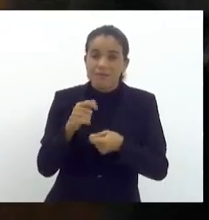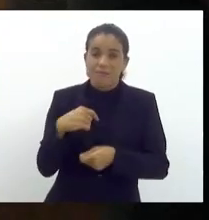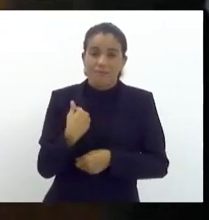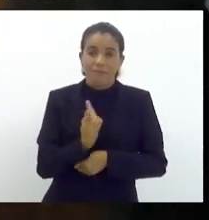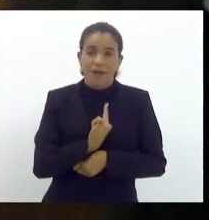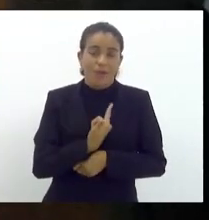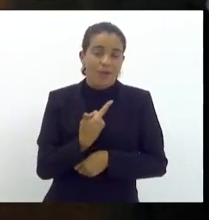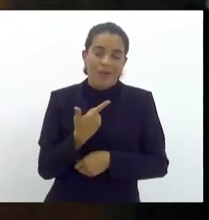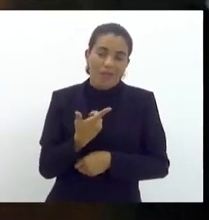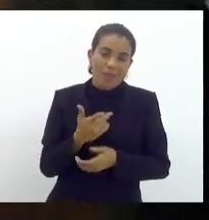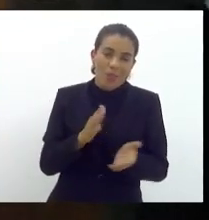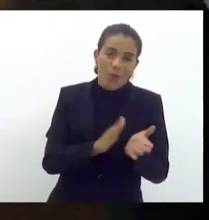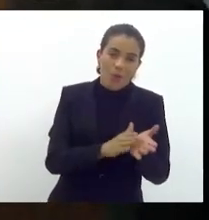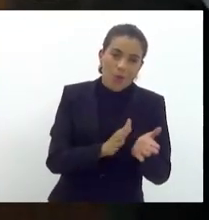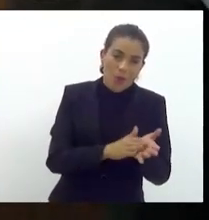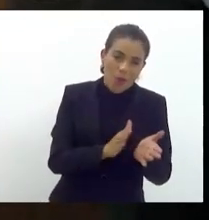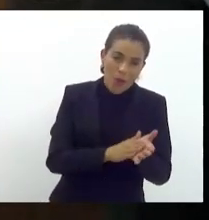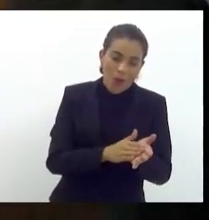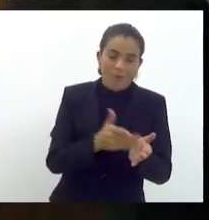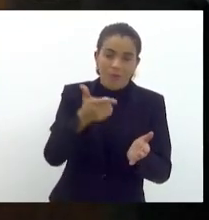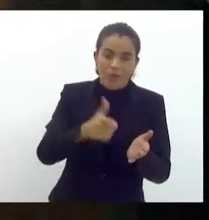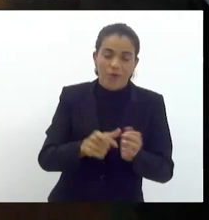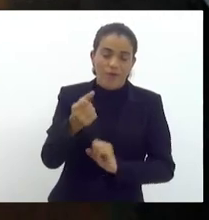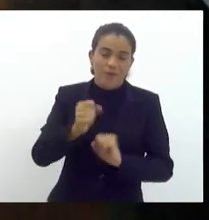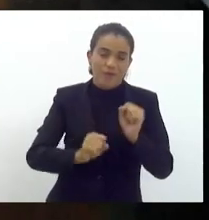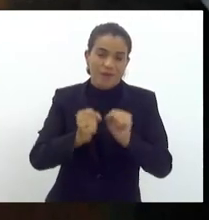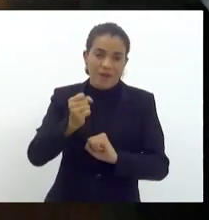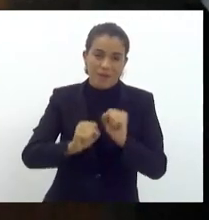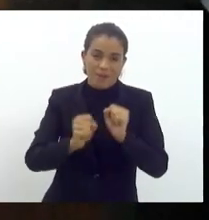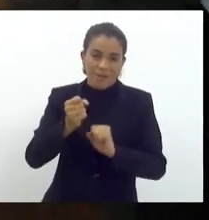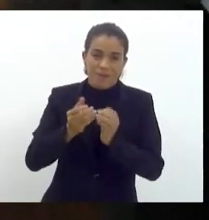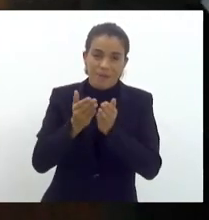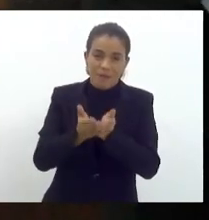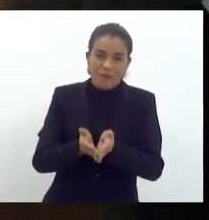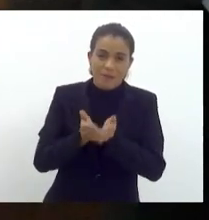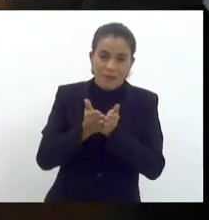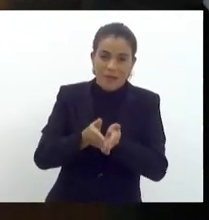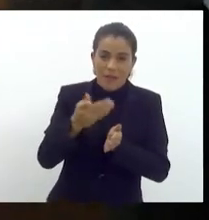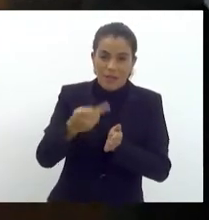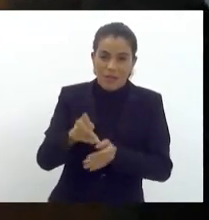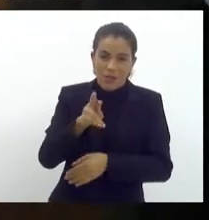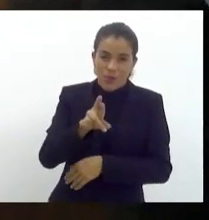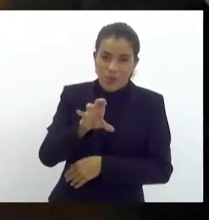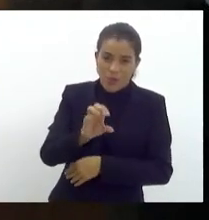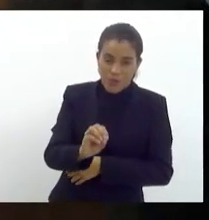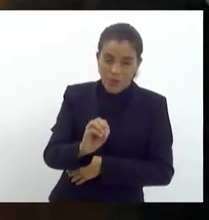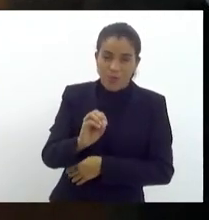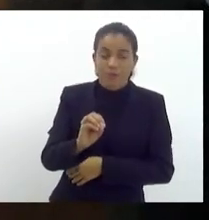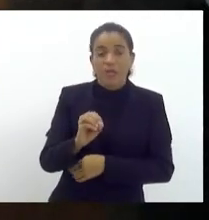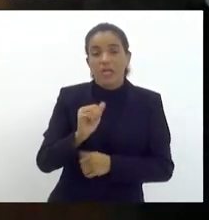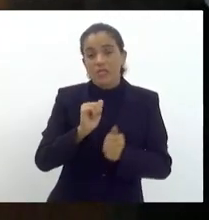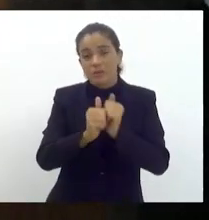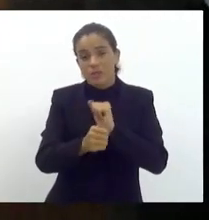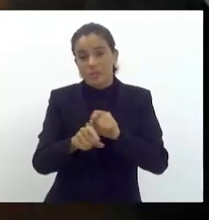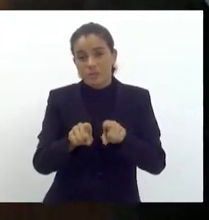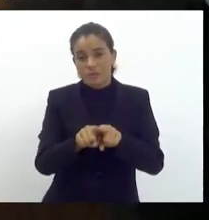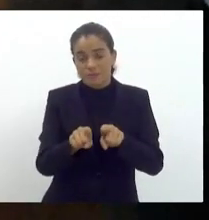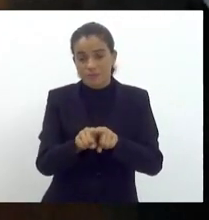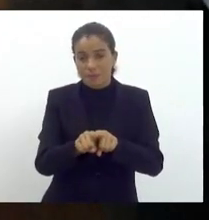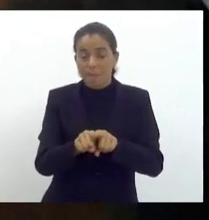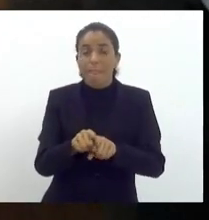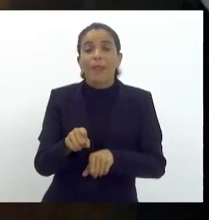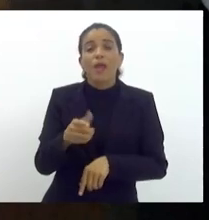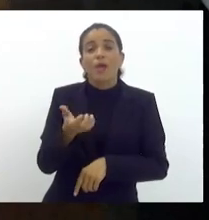fazer com que a indústria naval volte a produzir embarcações de Recreio e embarcações esportivas Então nesse sentido